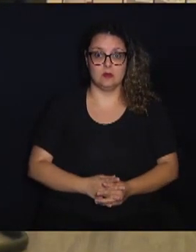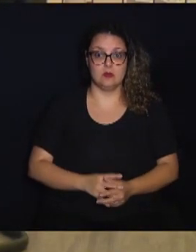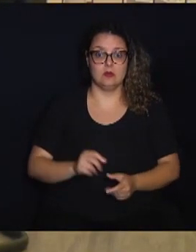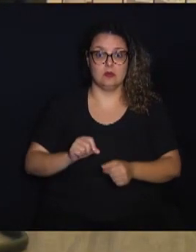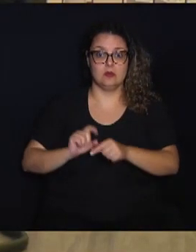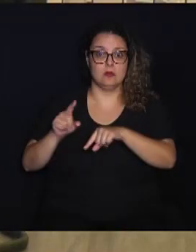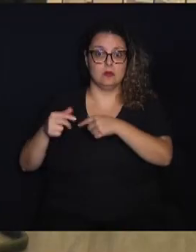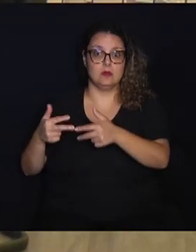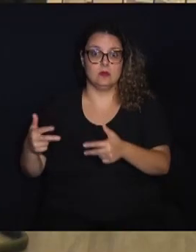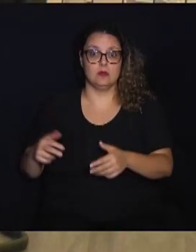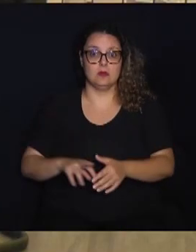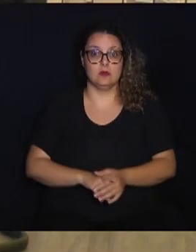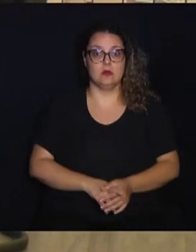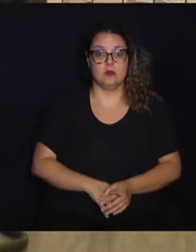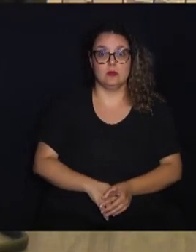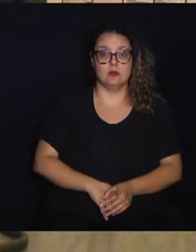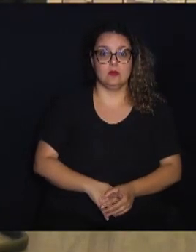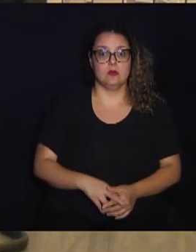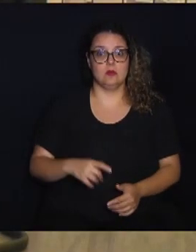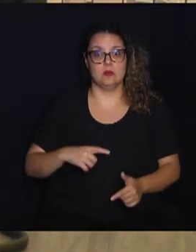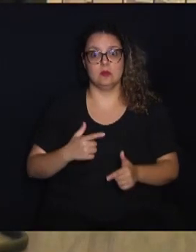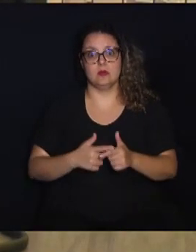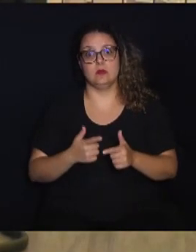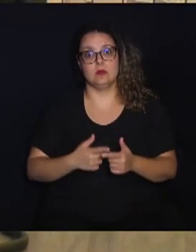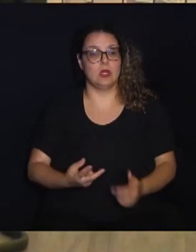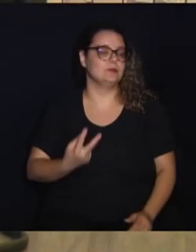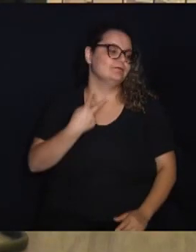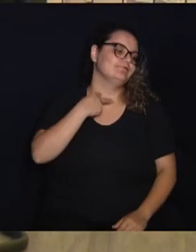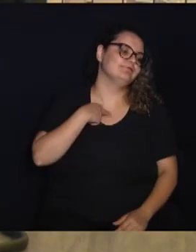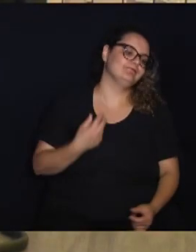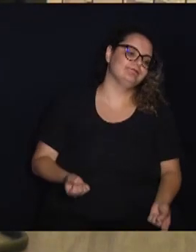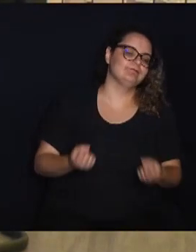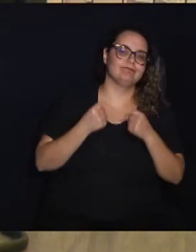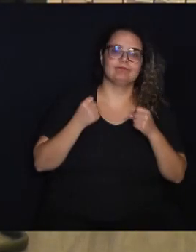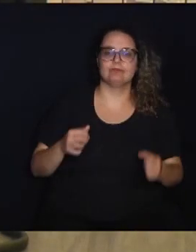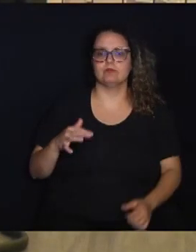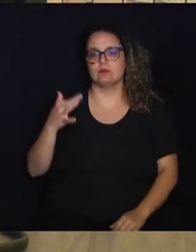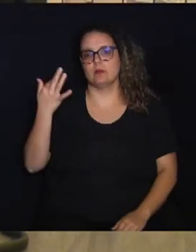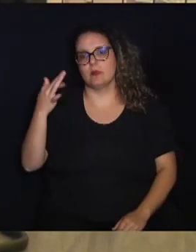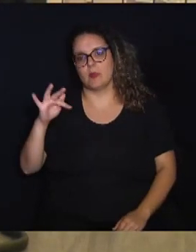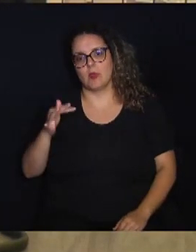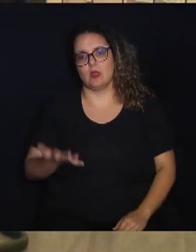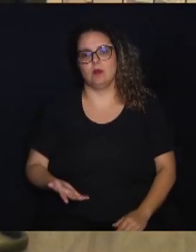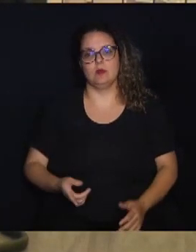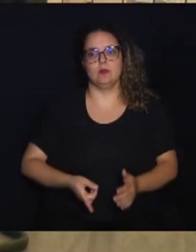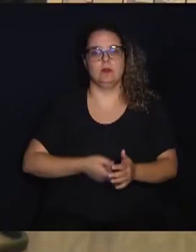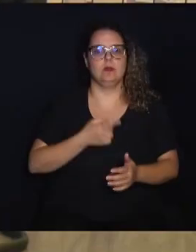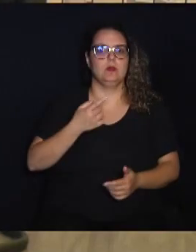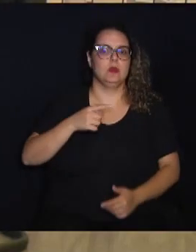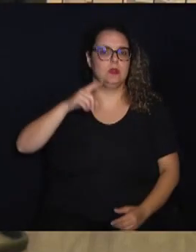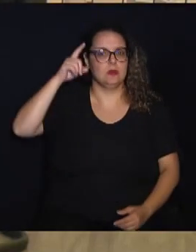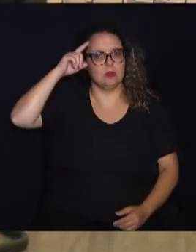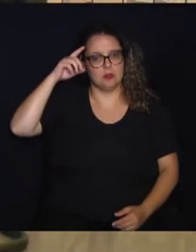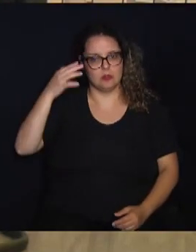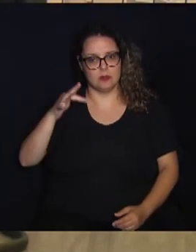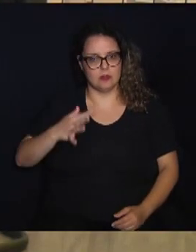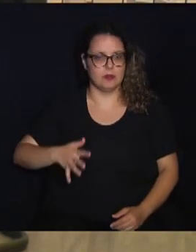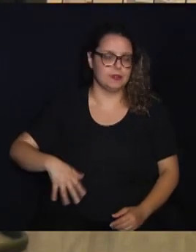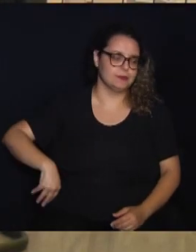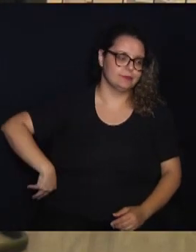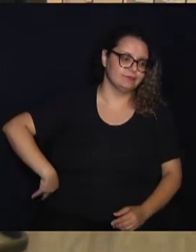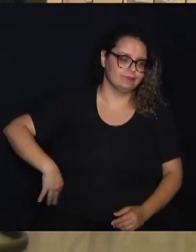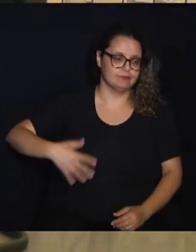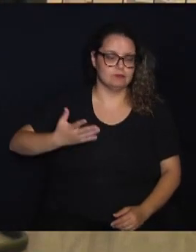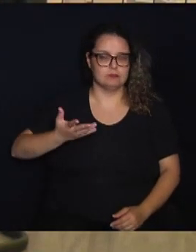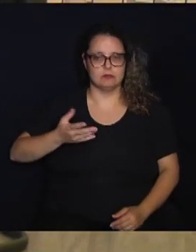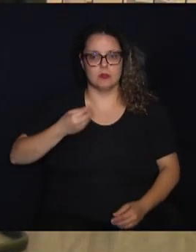coisa e ela tem um problema, ela fala, não posso fazer atividade física porque eu já, no primeiro dia já passei mal, já voltei com uma dor aqui. E